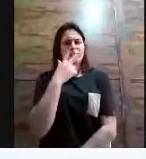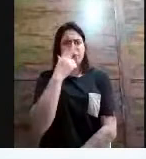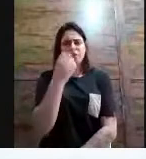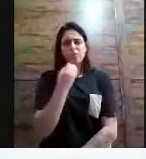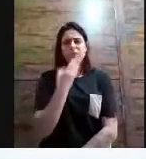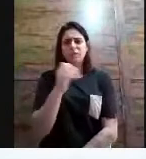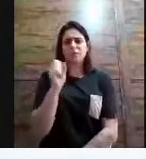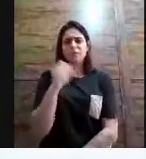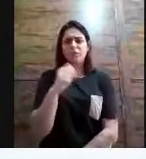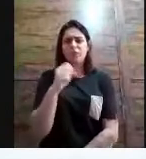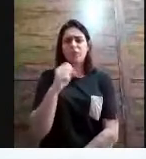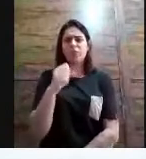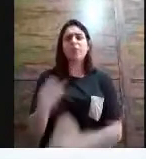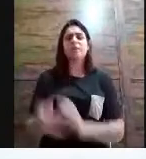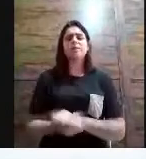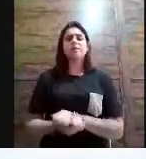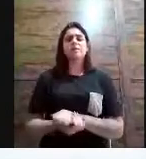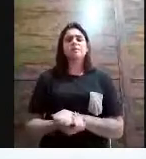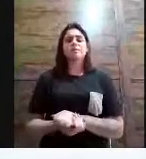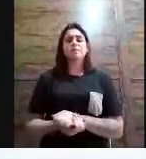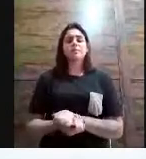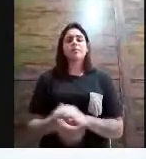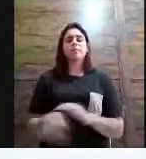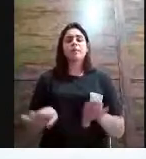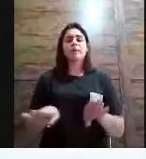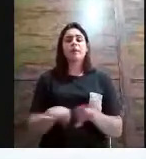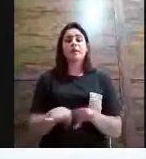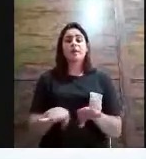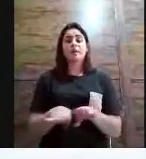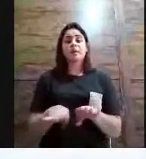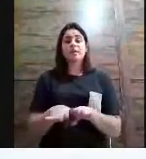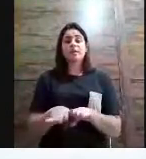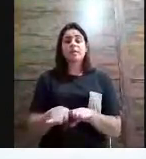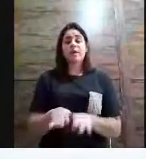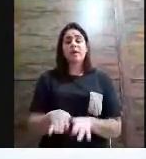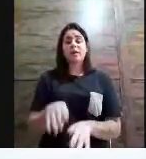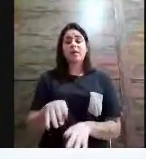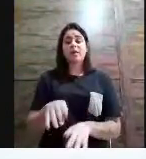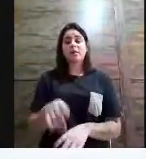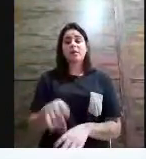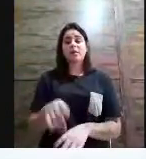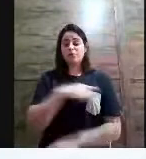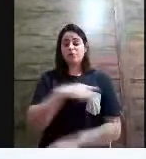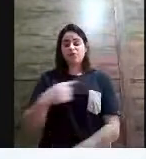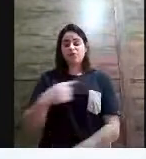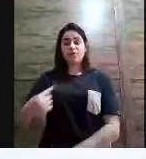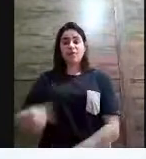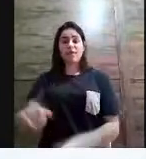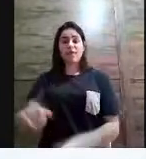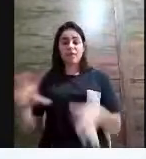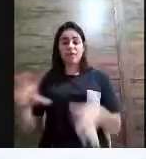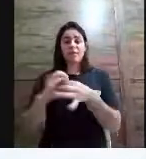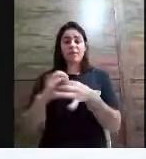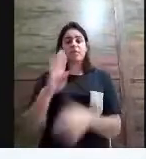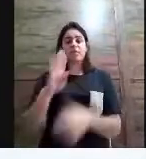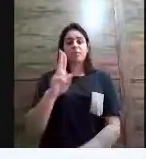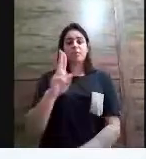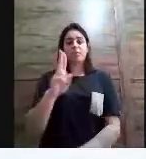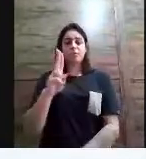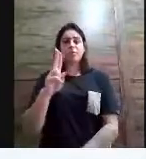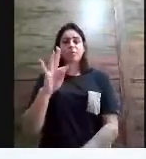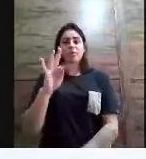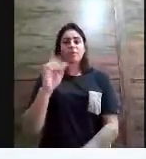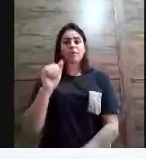Coronavac, a Sinovac chinesa, é ligada ao Instituto Butantan, e outras, a Moderna, por exemplo, é ligada ao